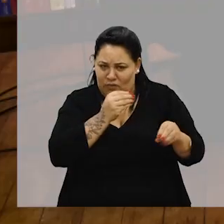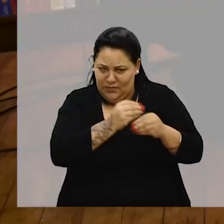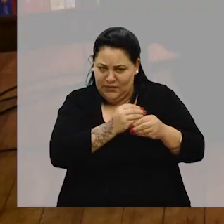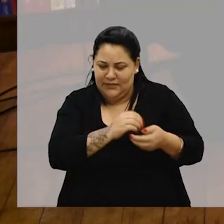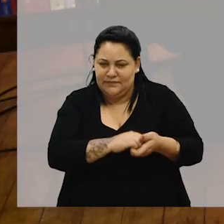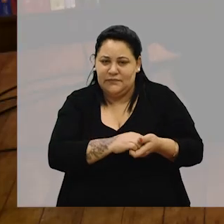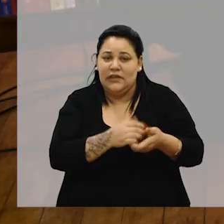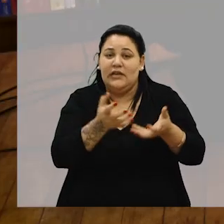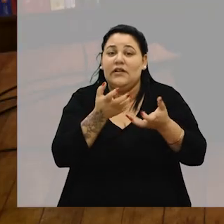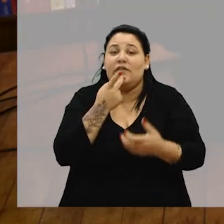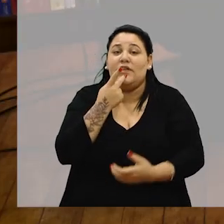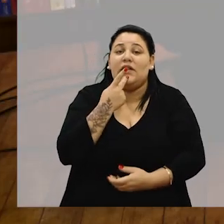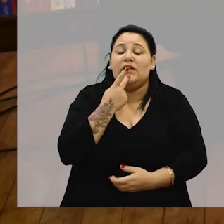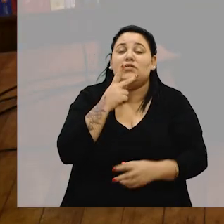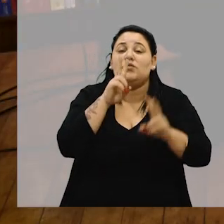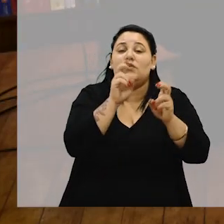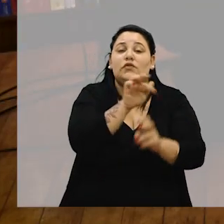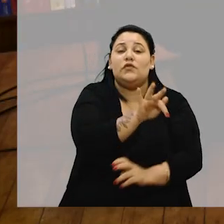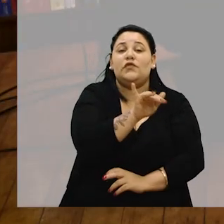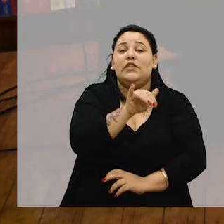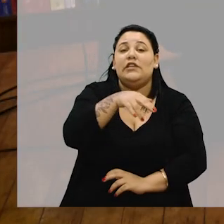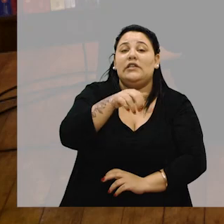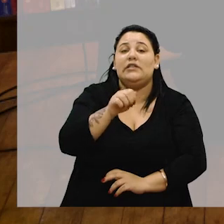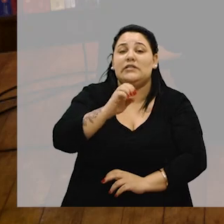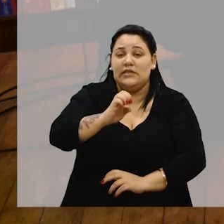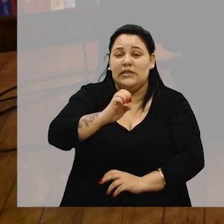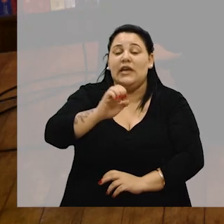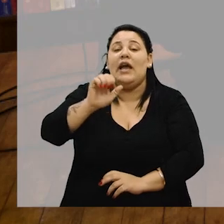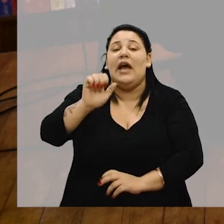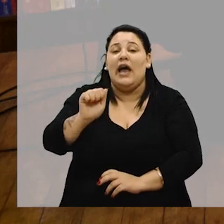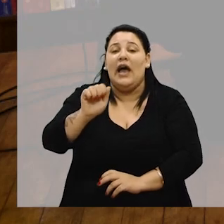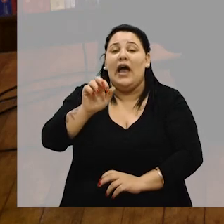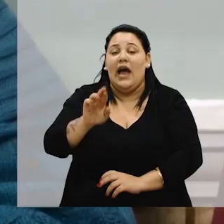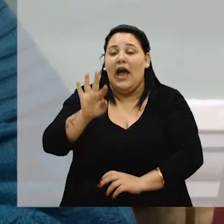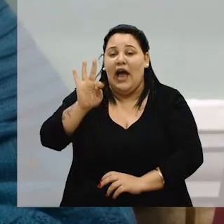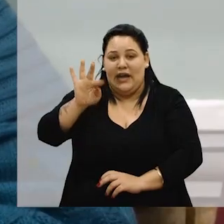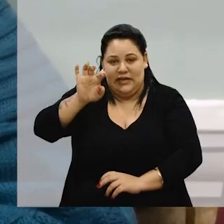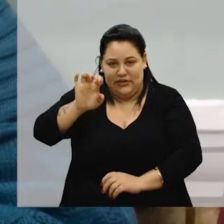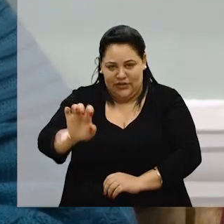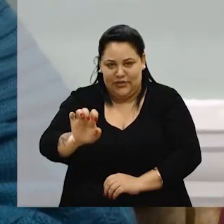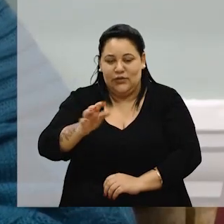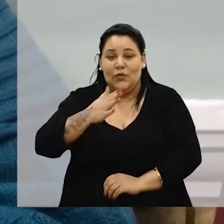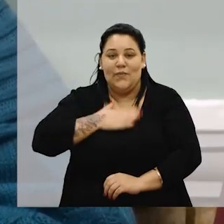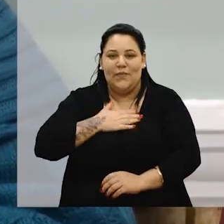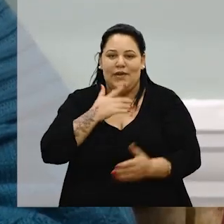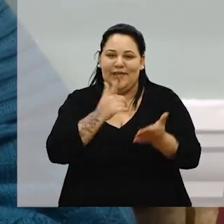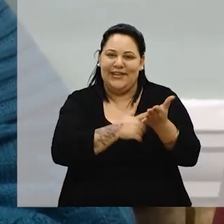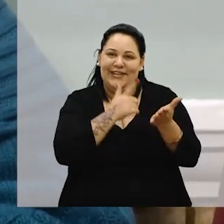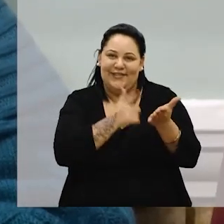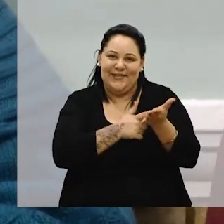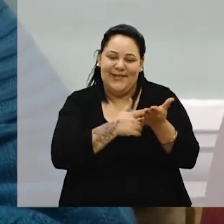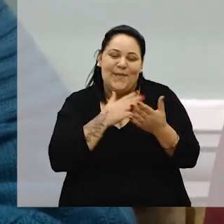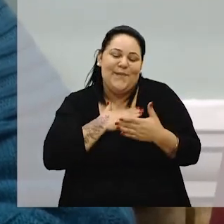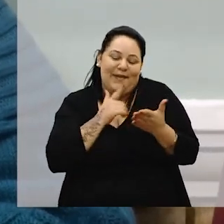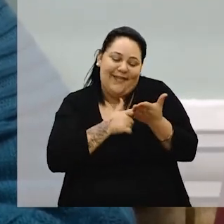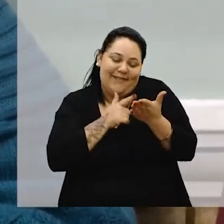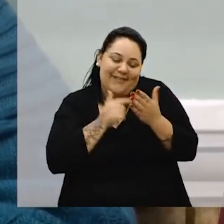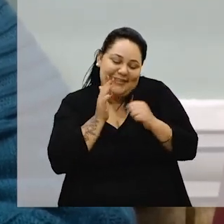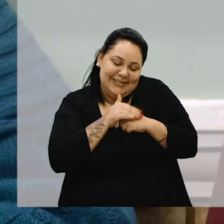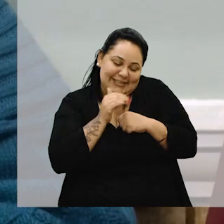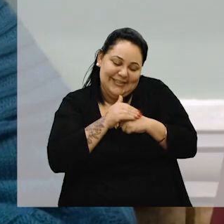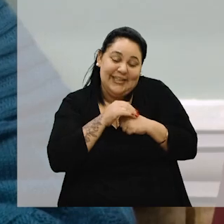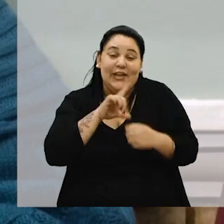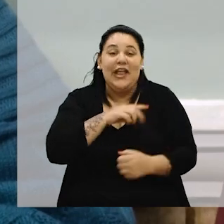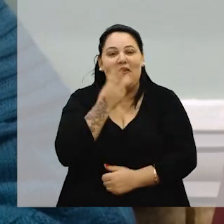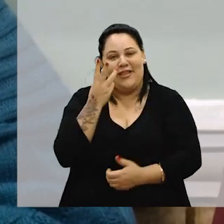intervalo. Eu queria falar sobre Financiarte. Eu recebi recursos do Financiarte para o meu livro Isabela em Contos.